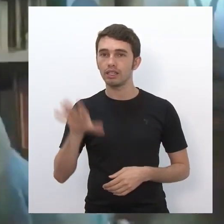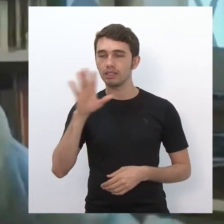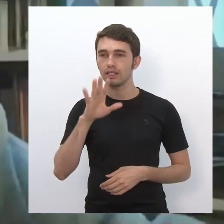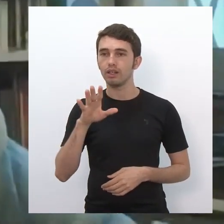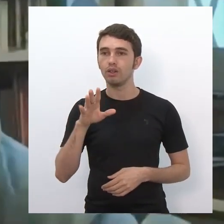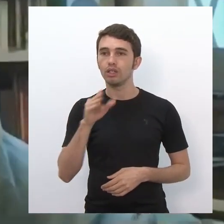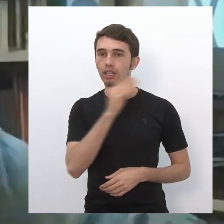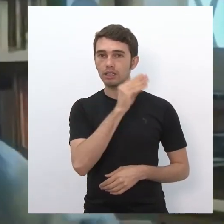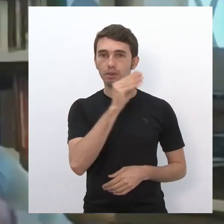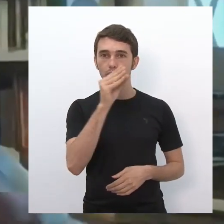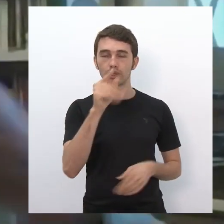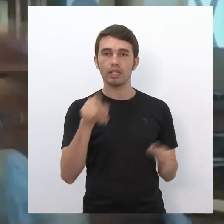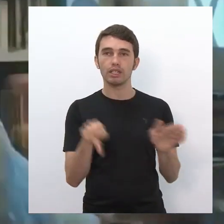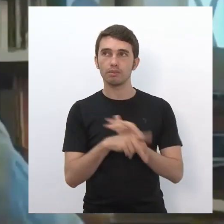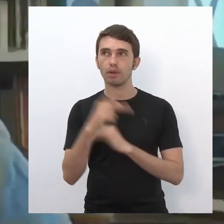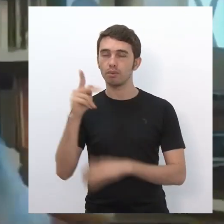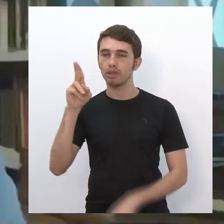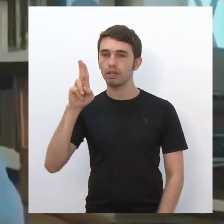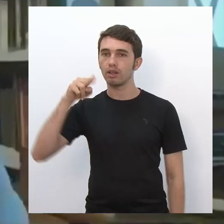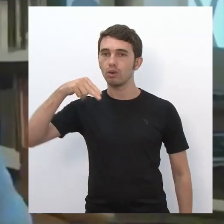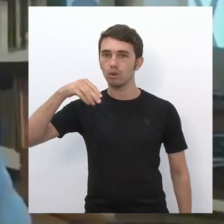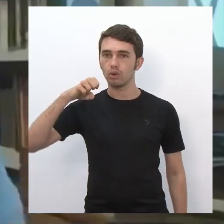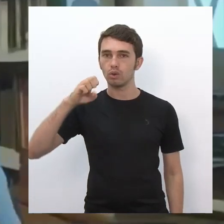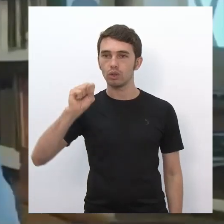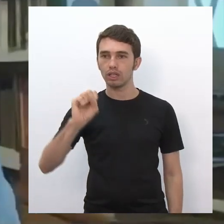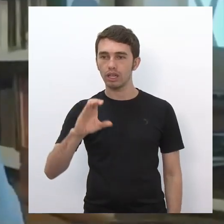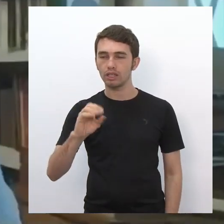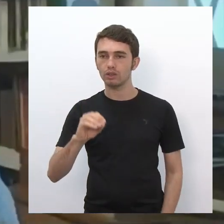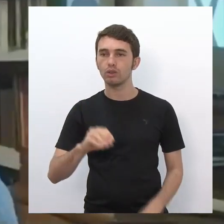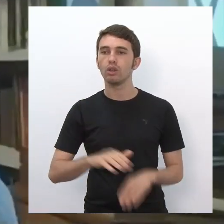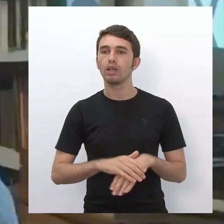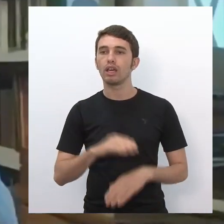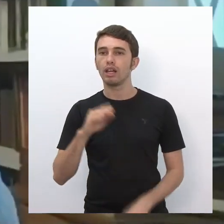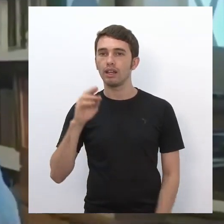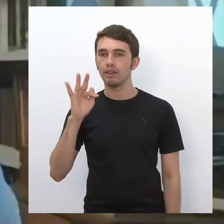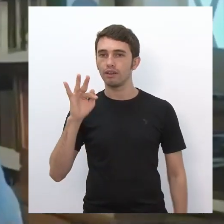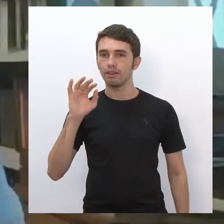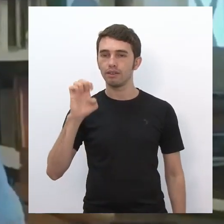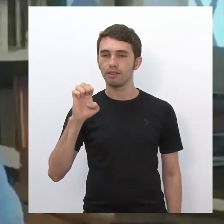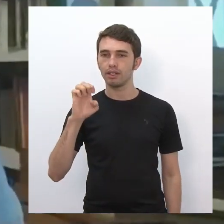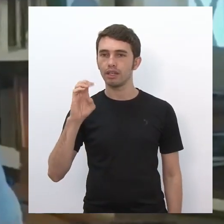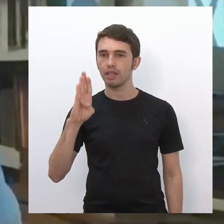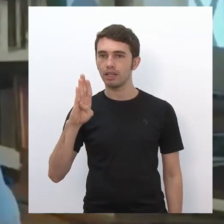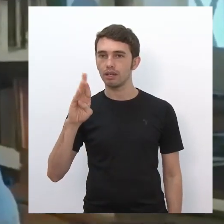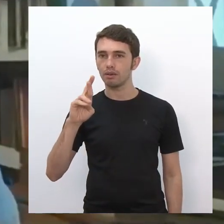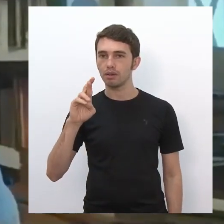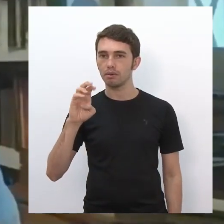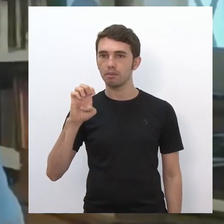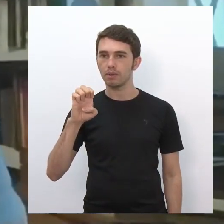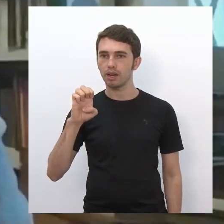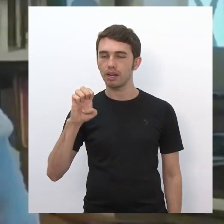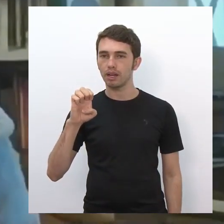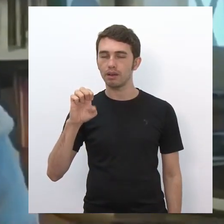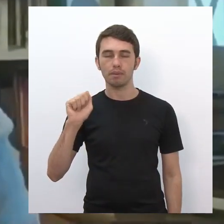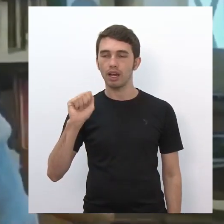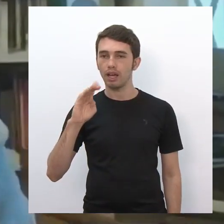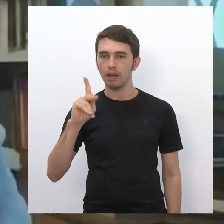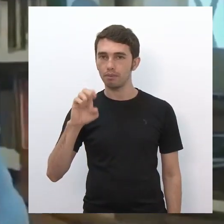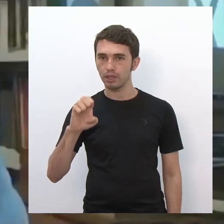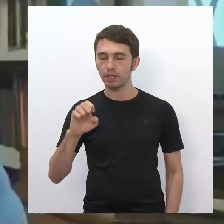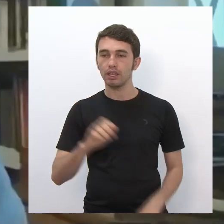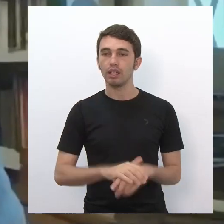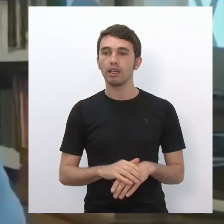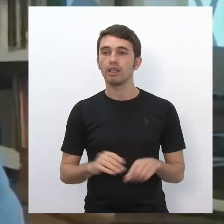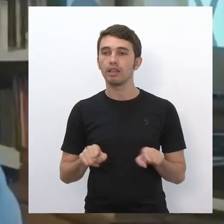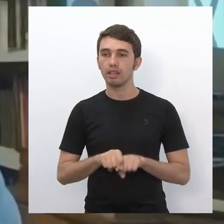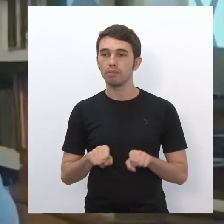Bibliotecas, pela Unesco, pela FEBAB, que é a Federação Brasileira de Associações Bibliotecárias, pela